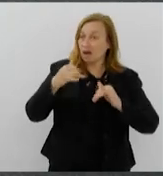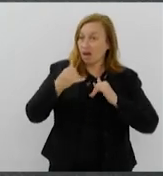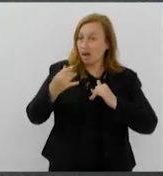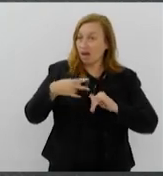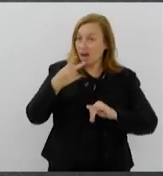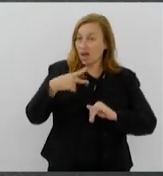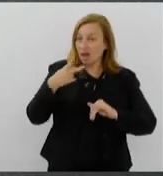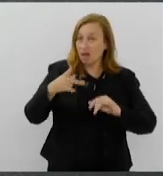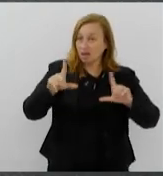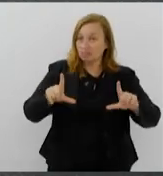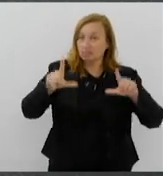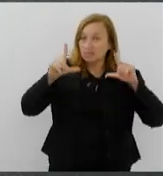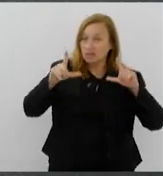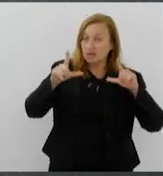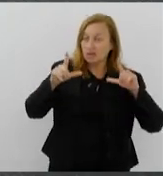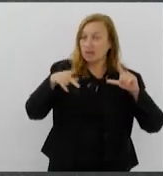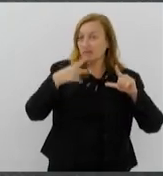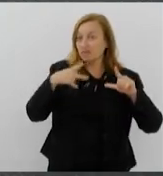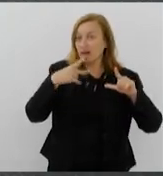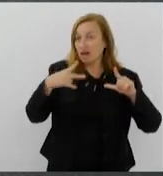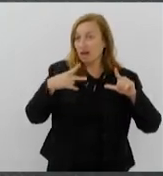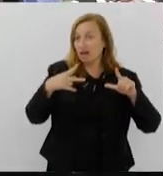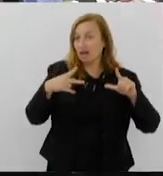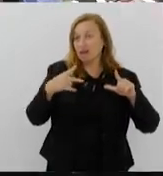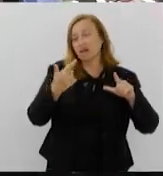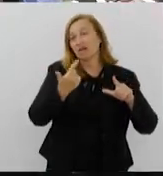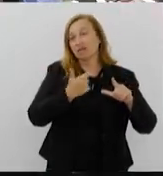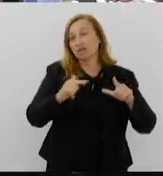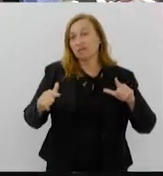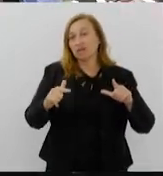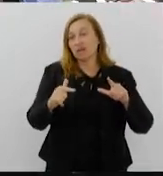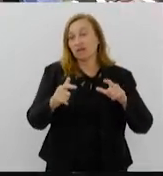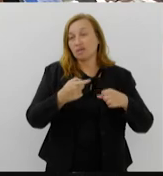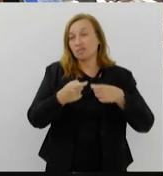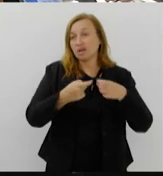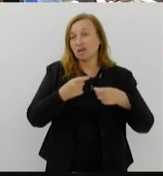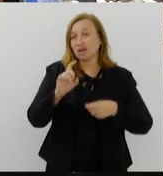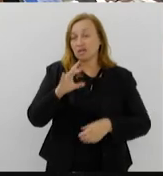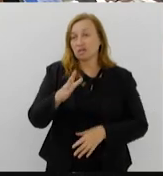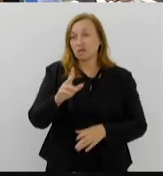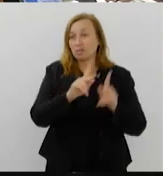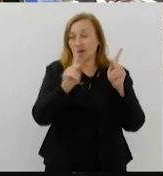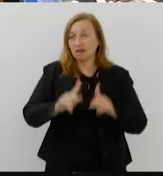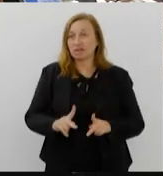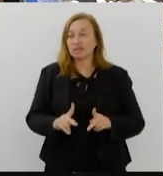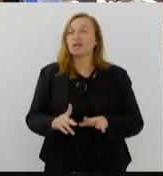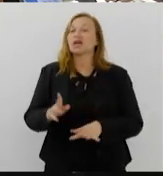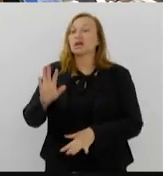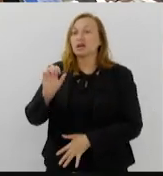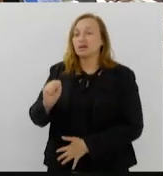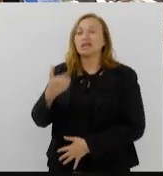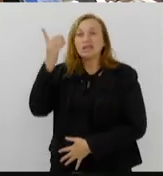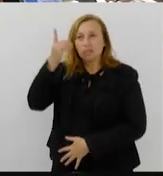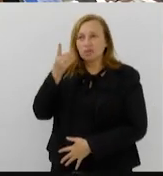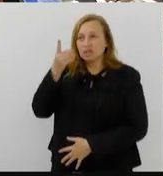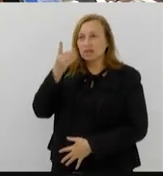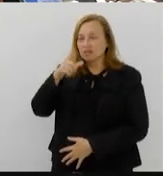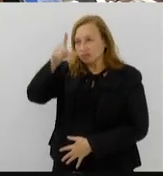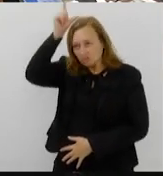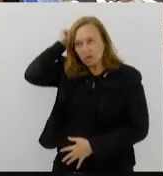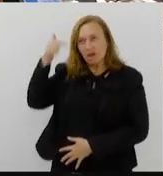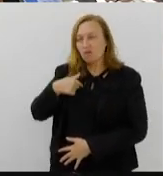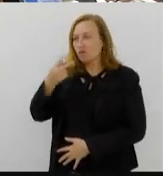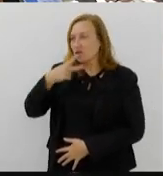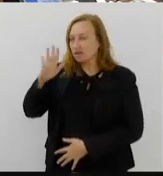é uma intriga vil. Deputado Luiz Paulo, uma parte, presidente, um minuto, só, eu preciso falar uma coisa. Vontade. E eu